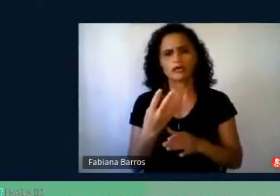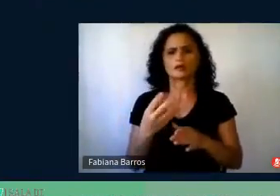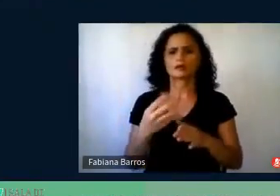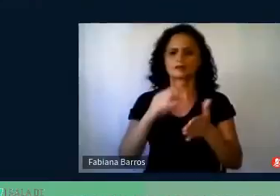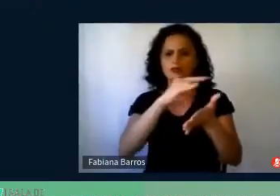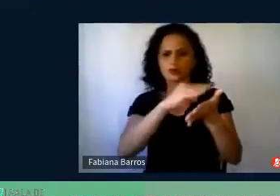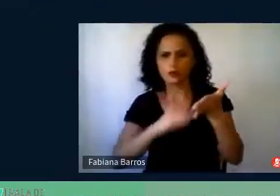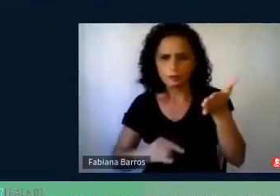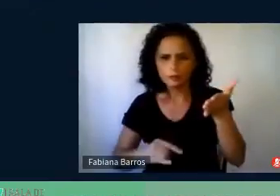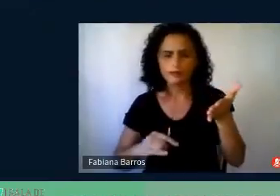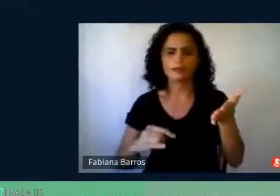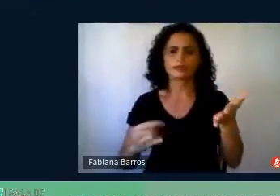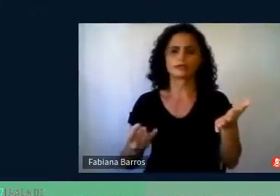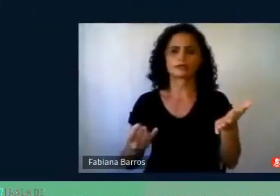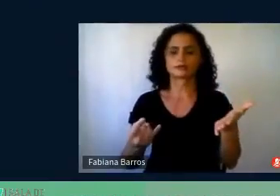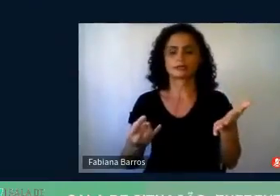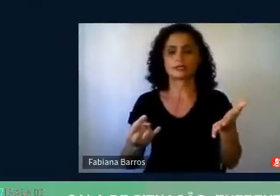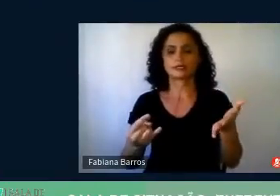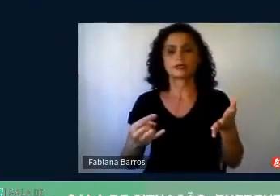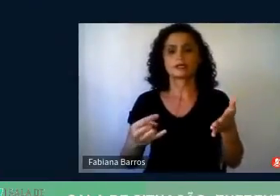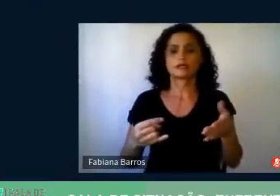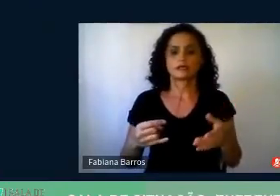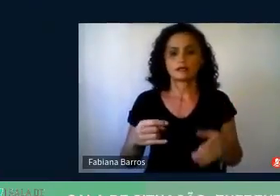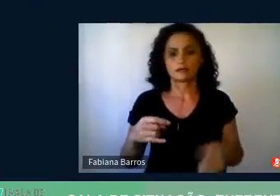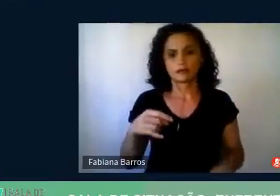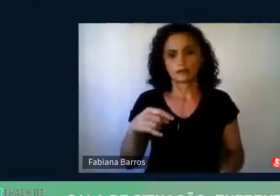reformas vão ser feitas e garantir documentação.